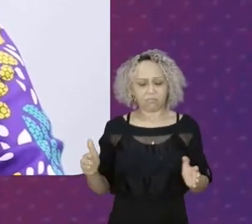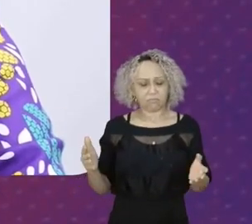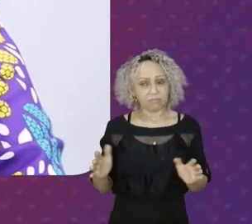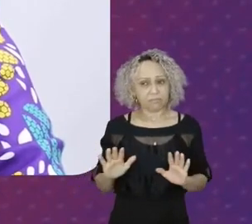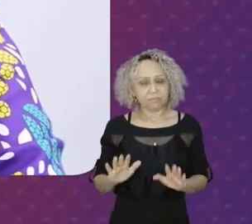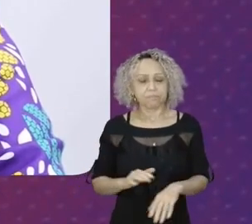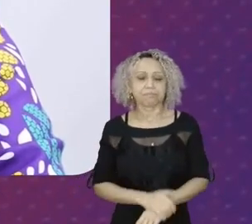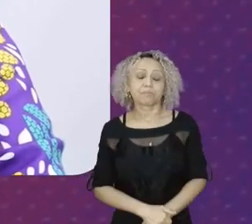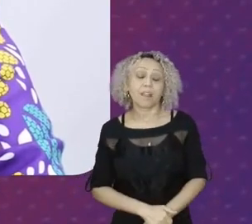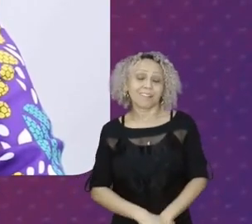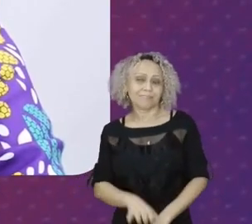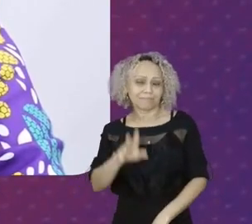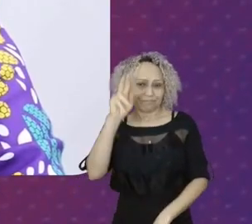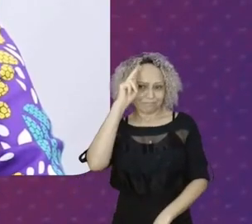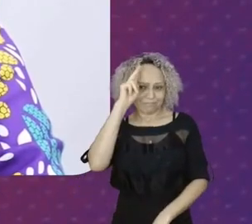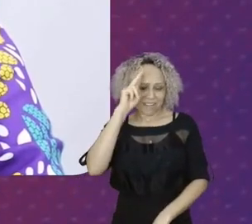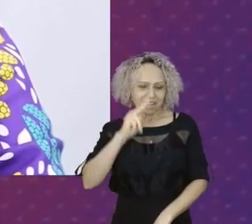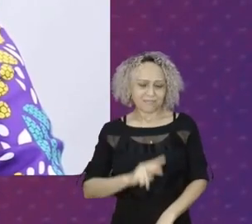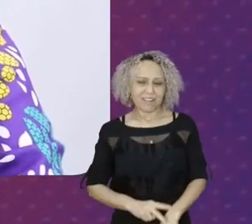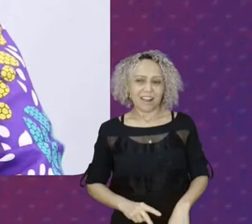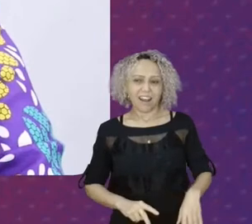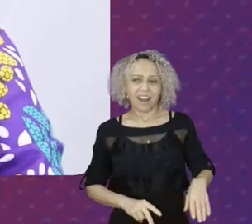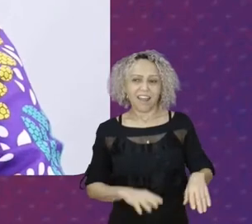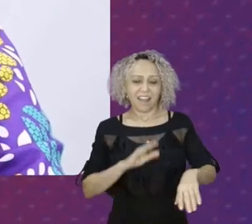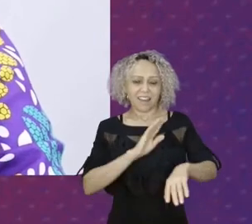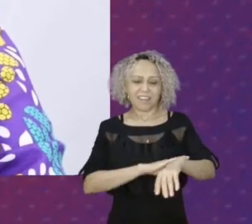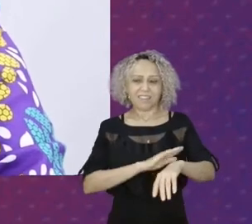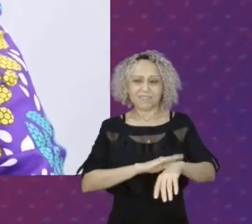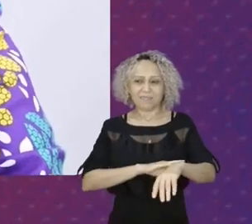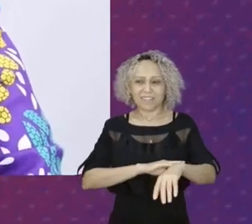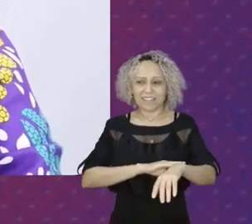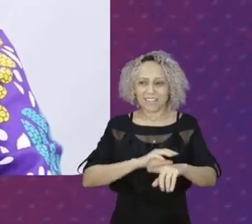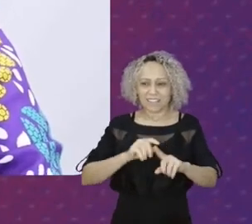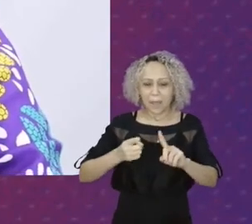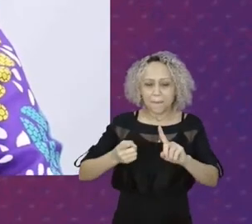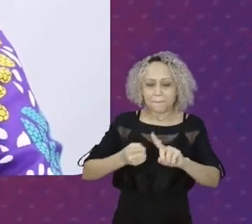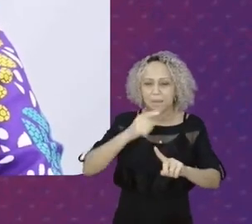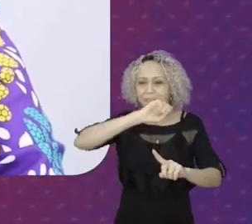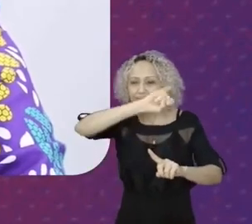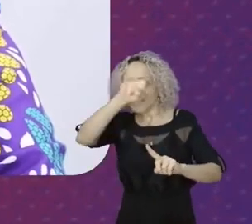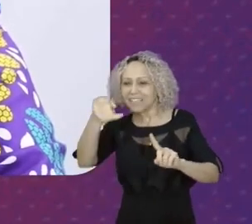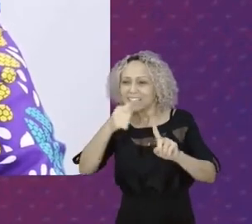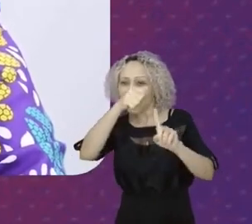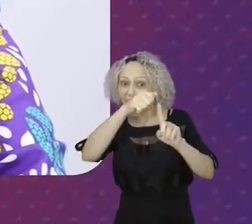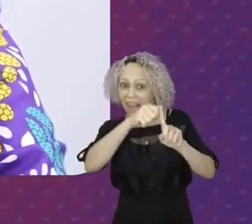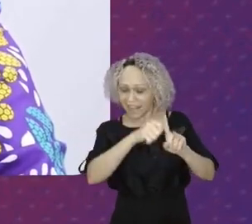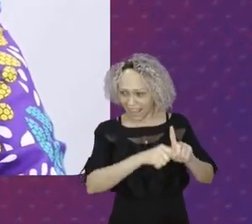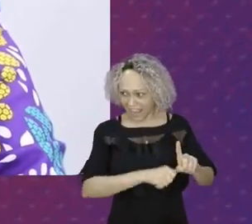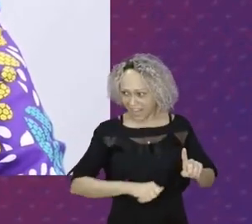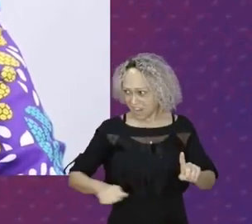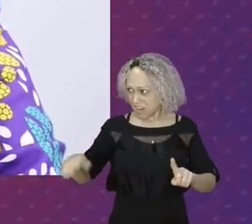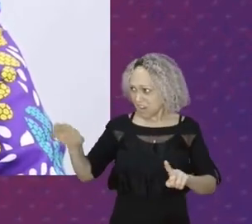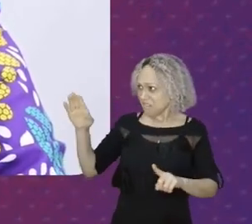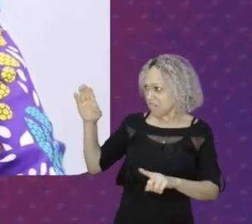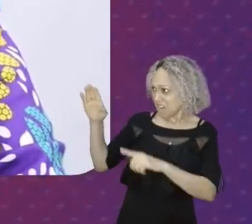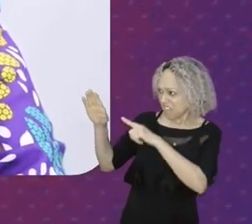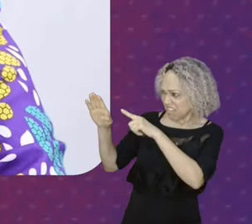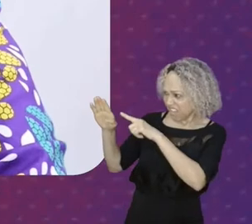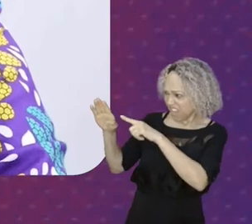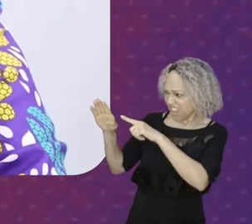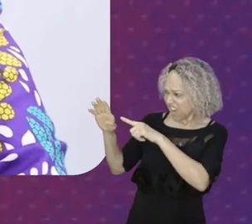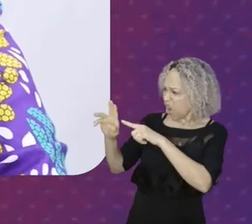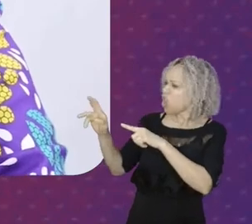lindíssimo. Acho que o inominável, quando não quis entregar a faixa para o